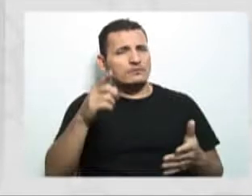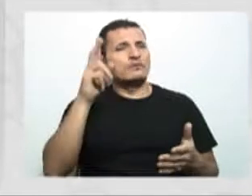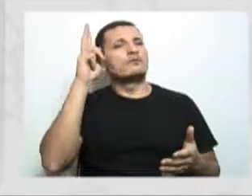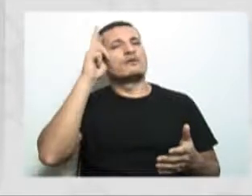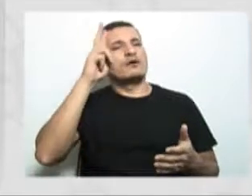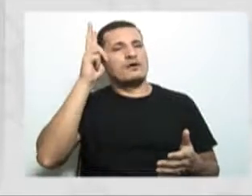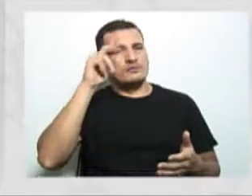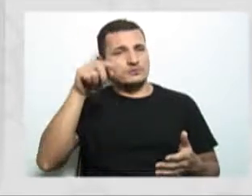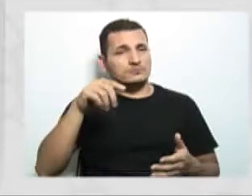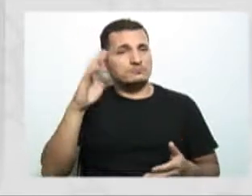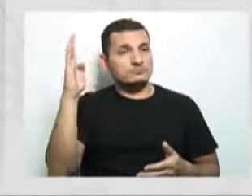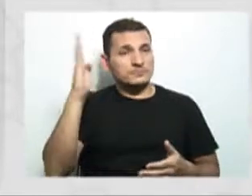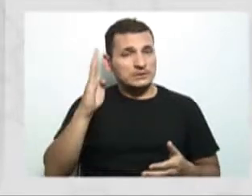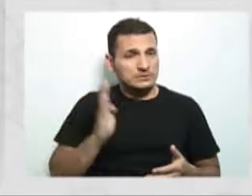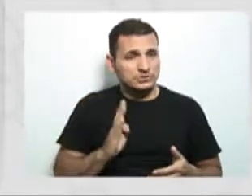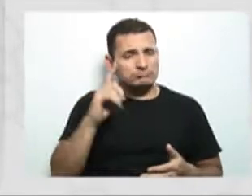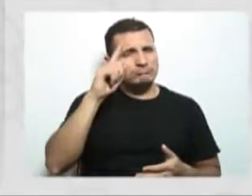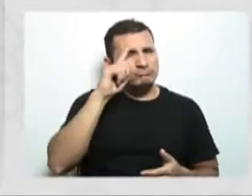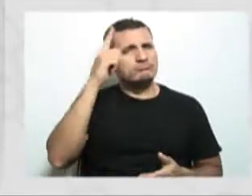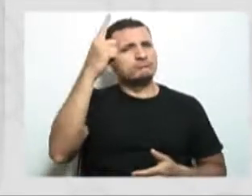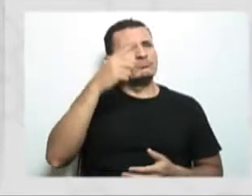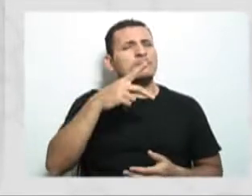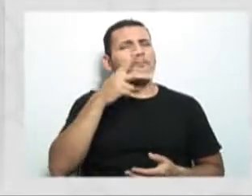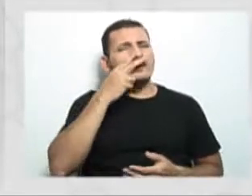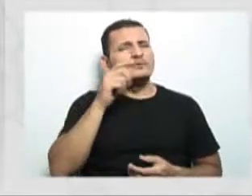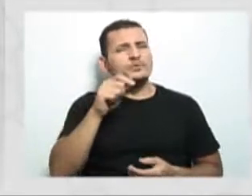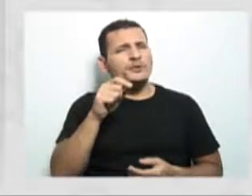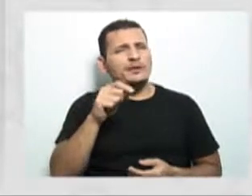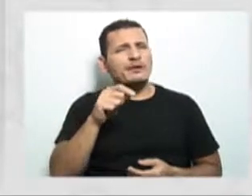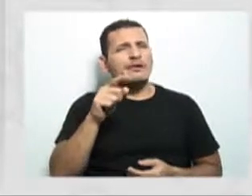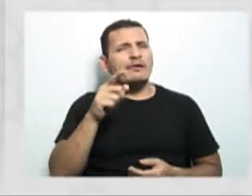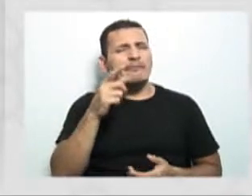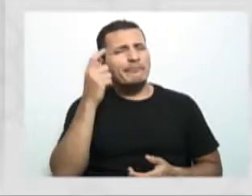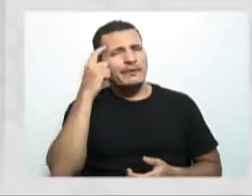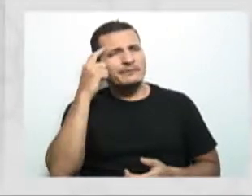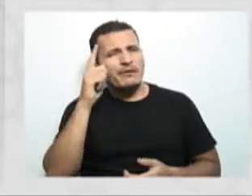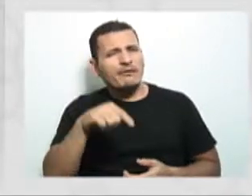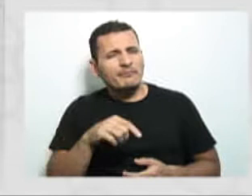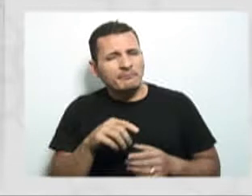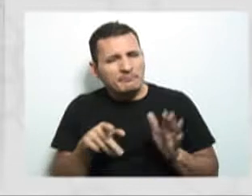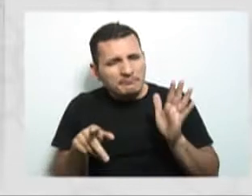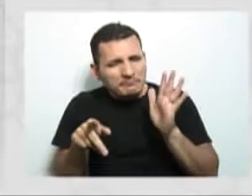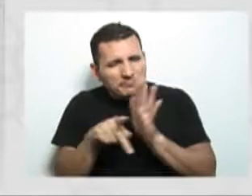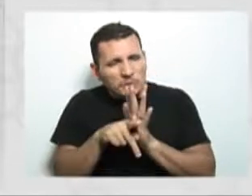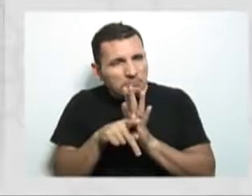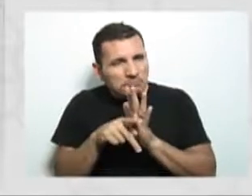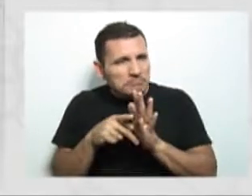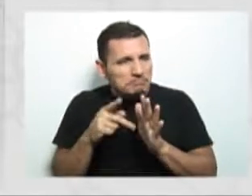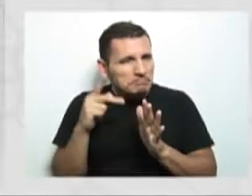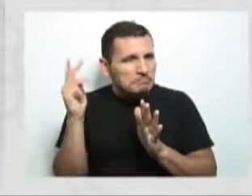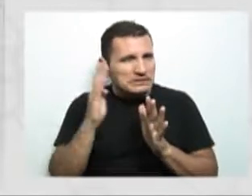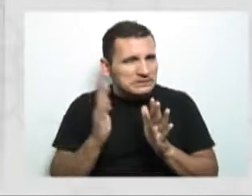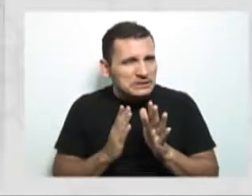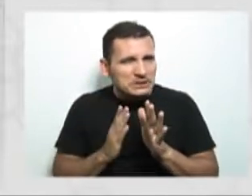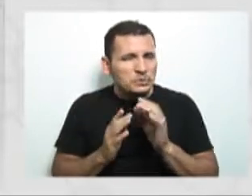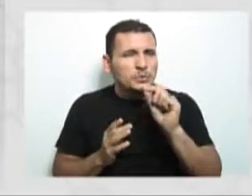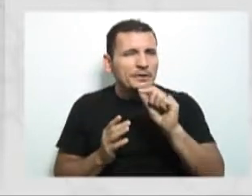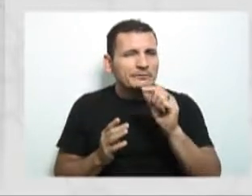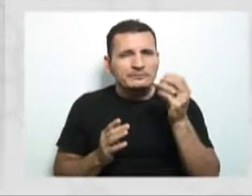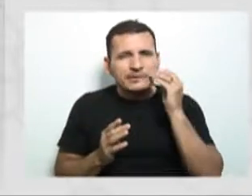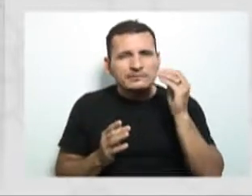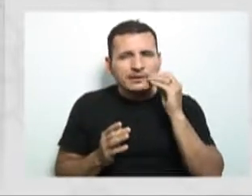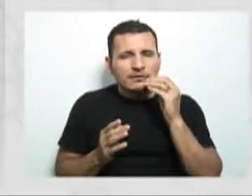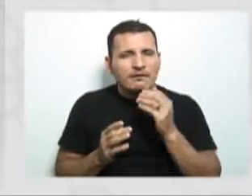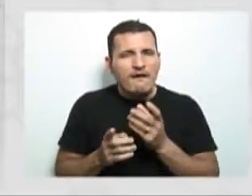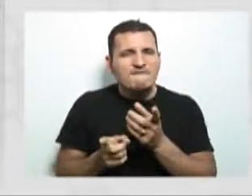lembre-se, no Brasil essa criatividade parece que está relacionada ao jeitinho brasileiro, a tentar passar a perna nos outros, a tentar mentir. Não, não